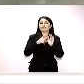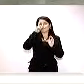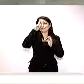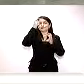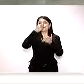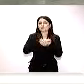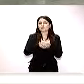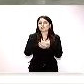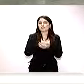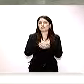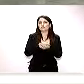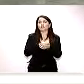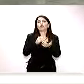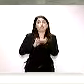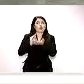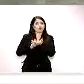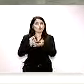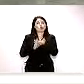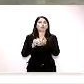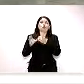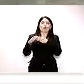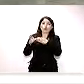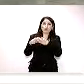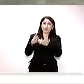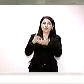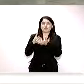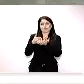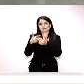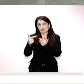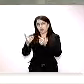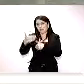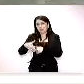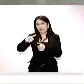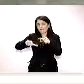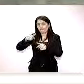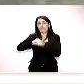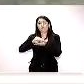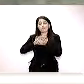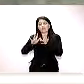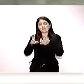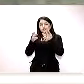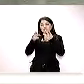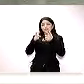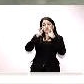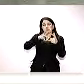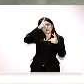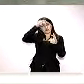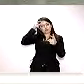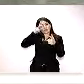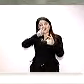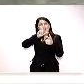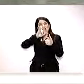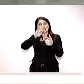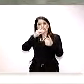formalização dos processos seletivos especialmente quanto aos critérios de vaga e correlação noto que a prefeitura de valinos adotou as